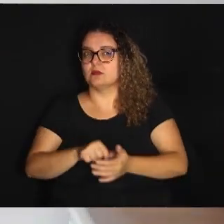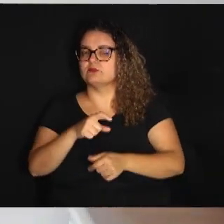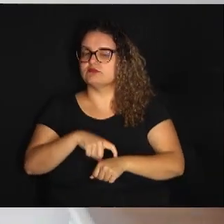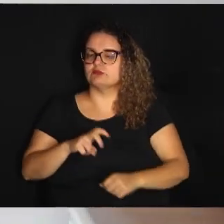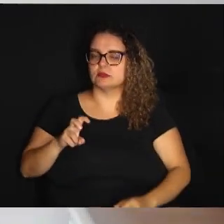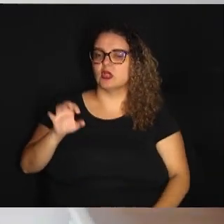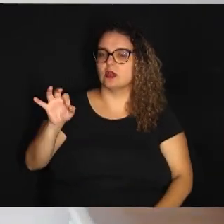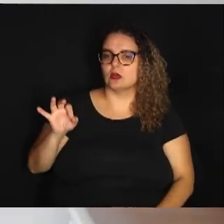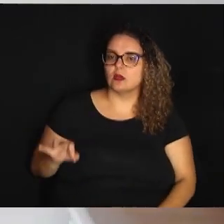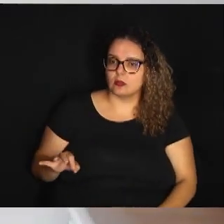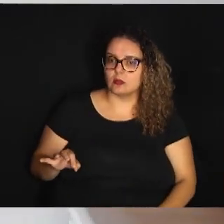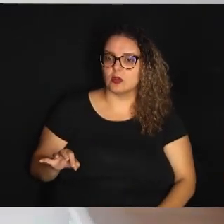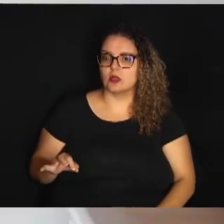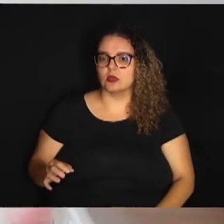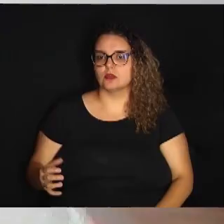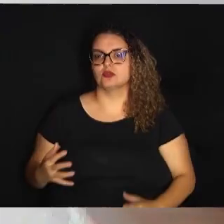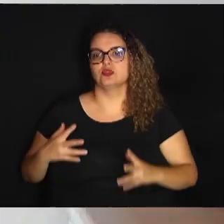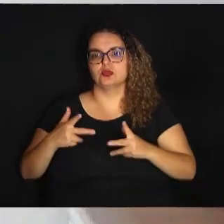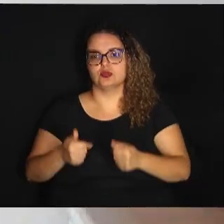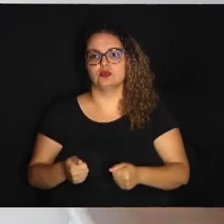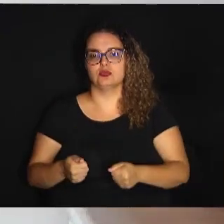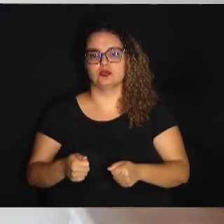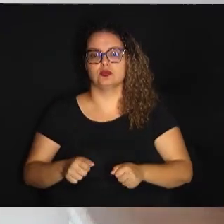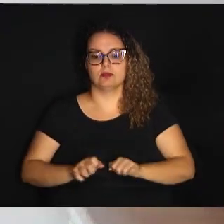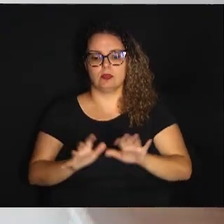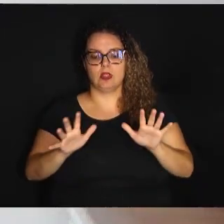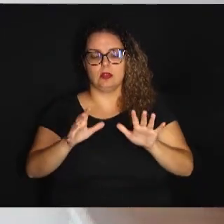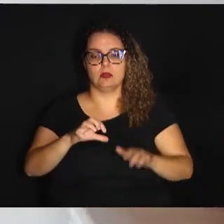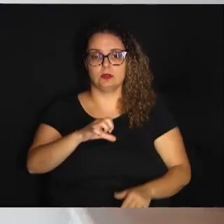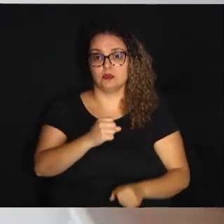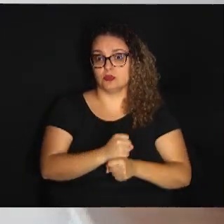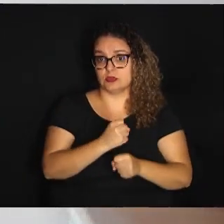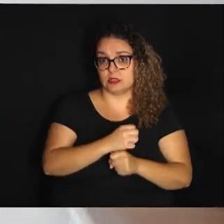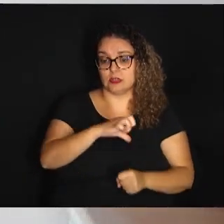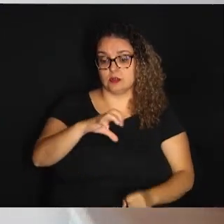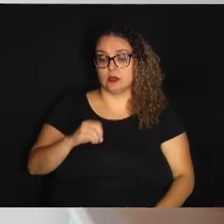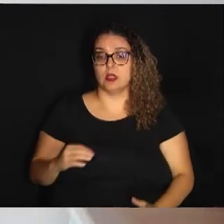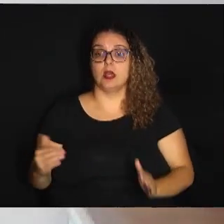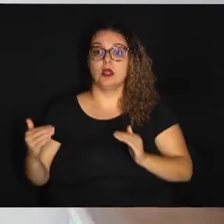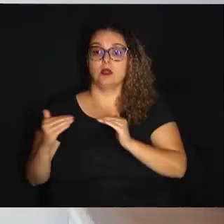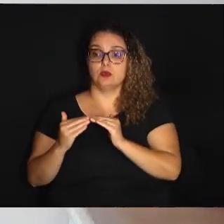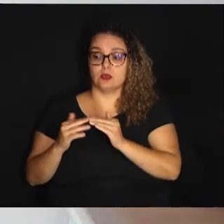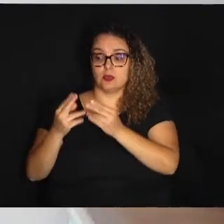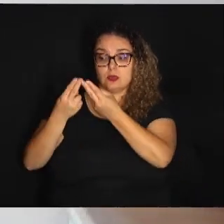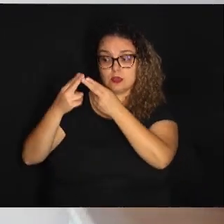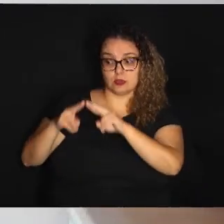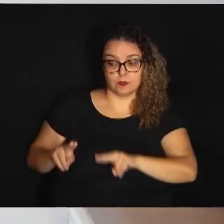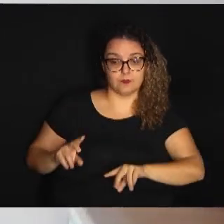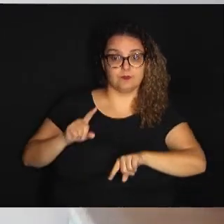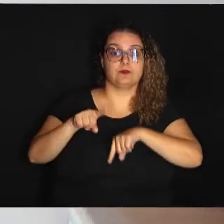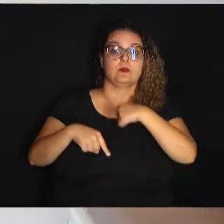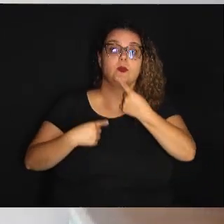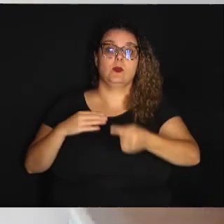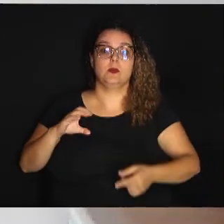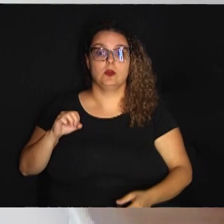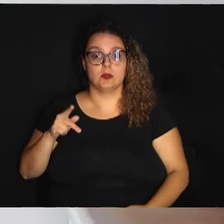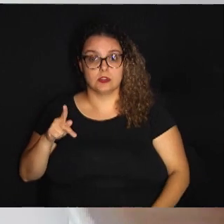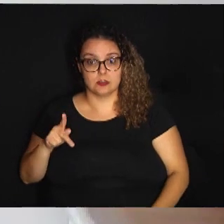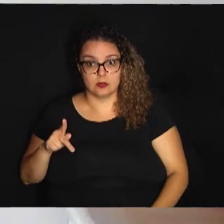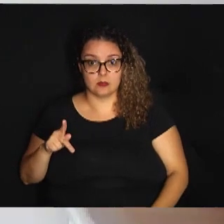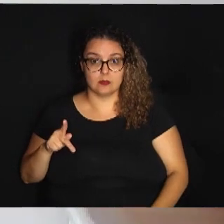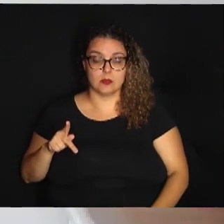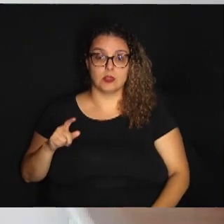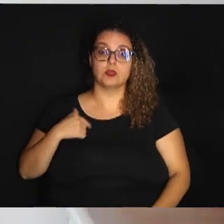primeiro momento ali de 5% do que era emitido em 1990. E daí, no Acordo de Paris, que foi numa